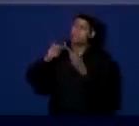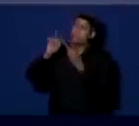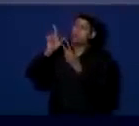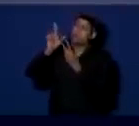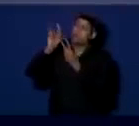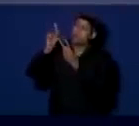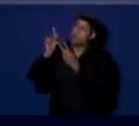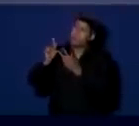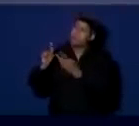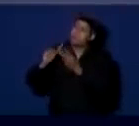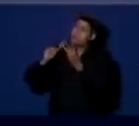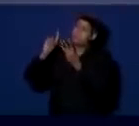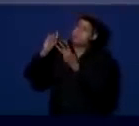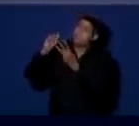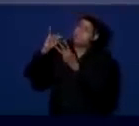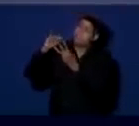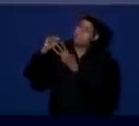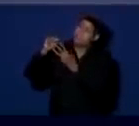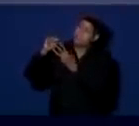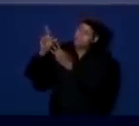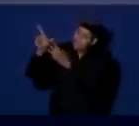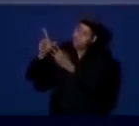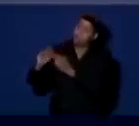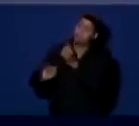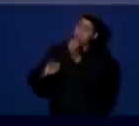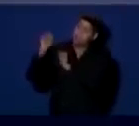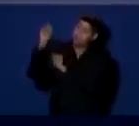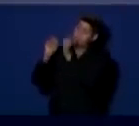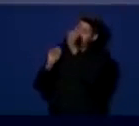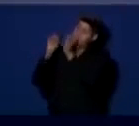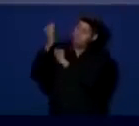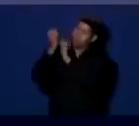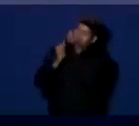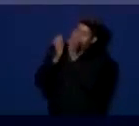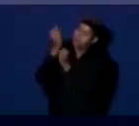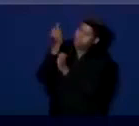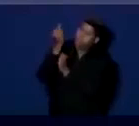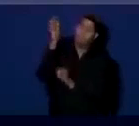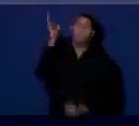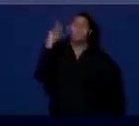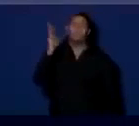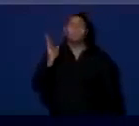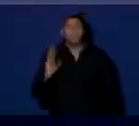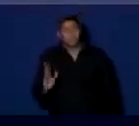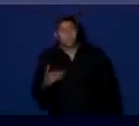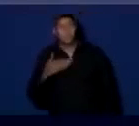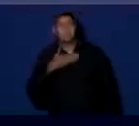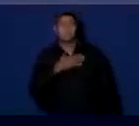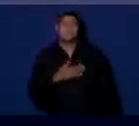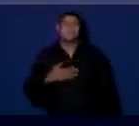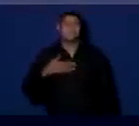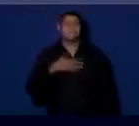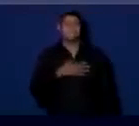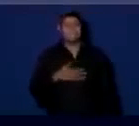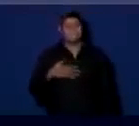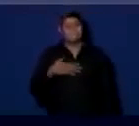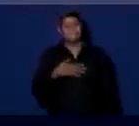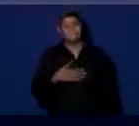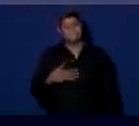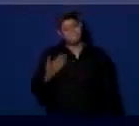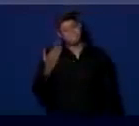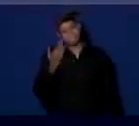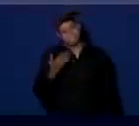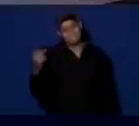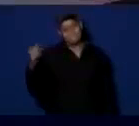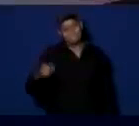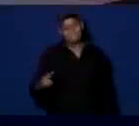Stuberg, Daniel Goldberg, estrelas aqui da nossa indústria financeira brasileira. Uma honra, um prazer enorme ter